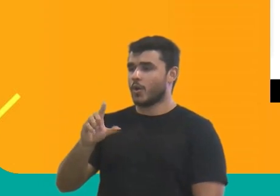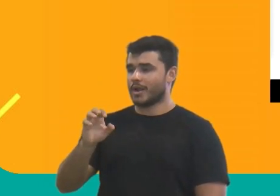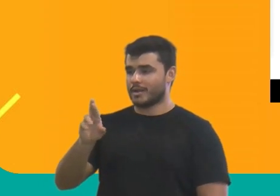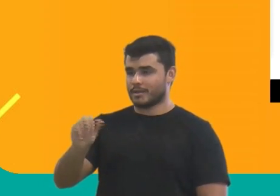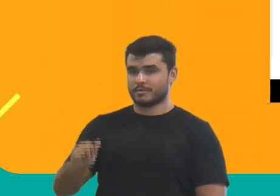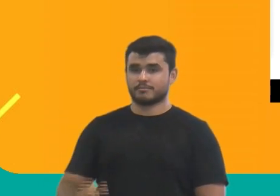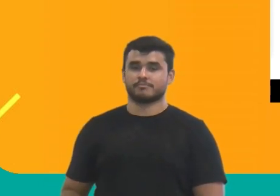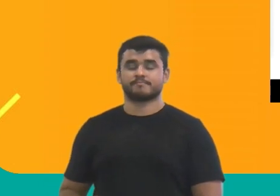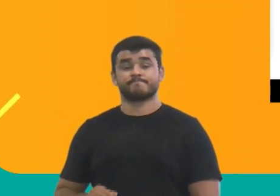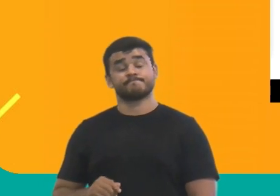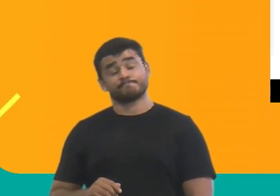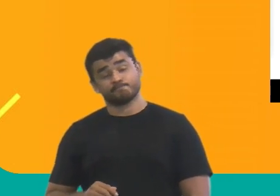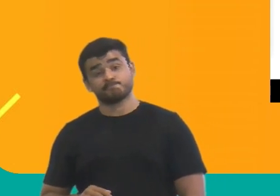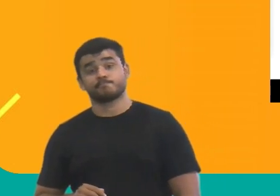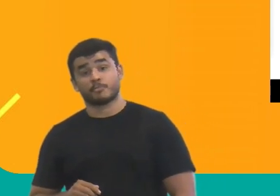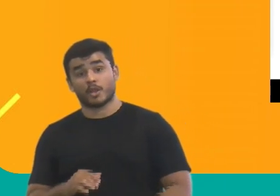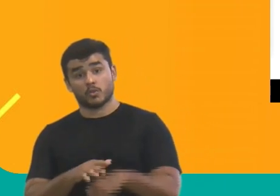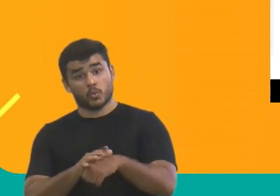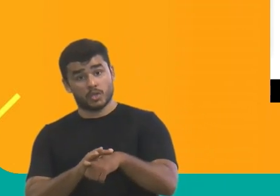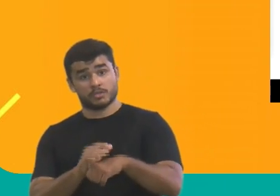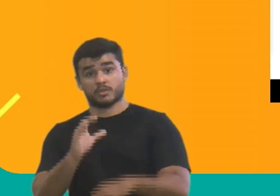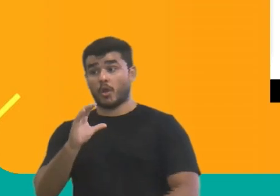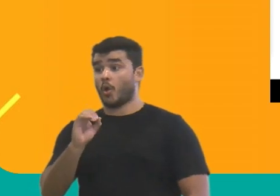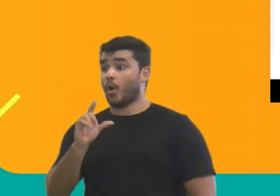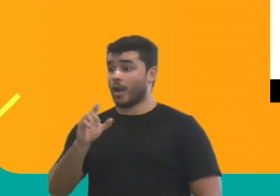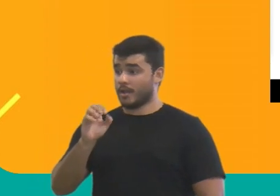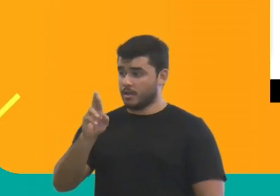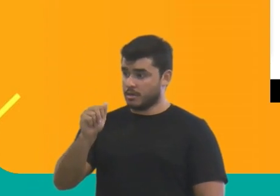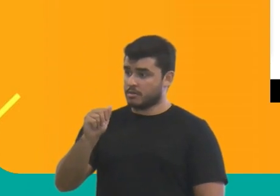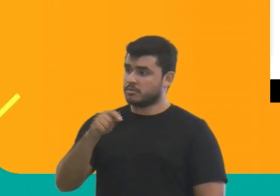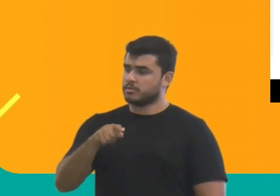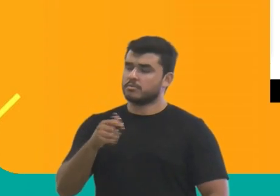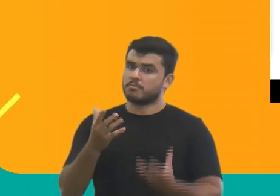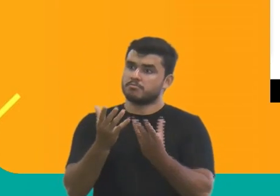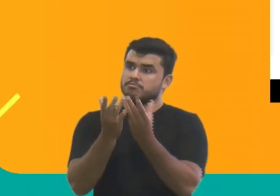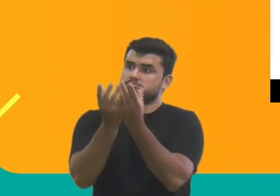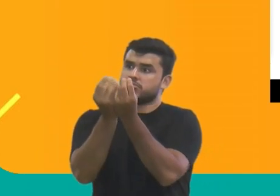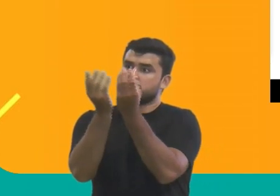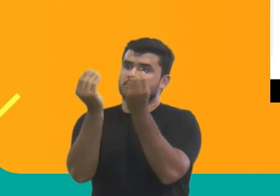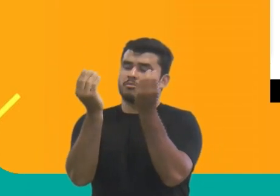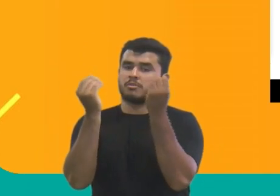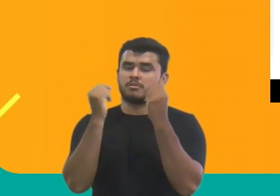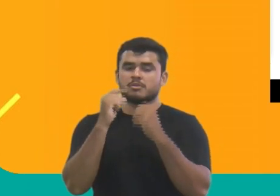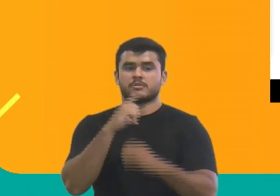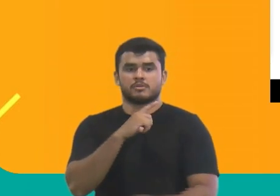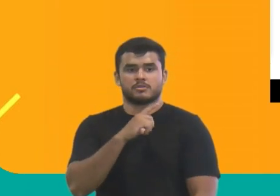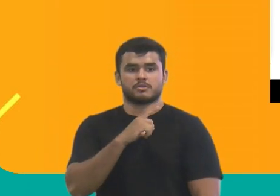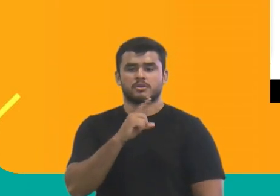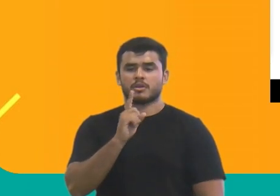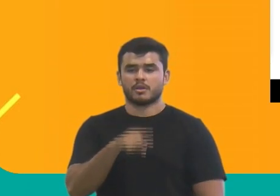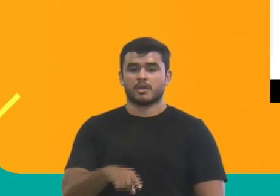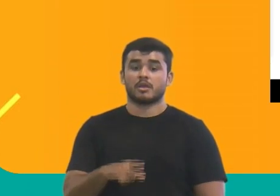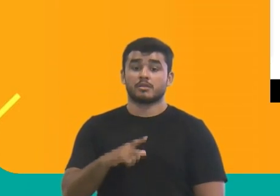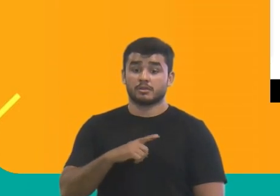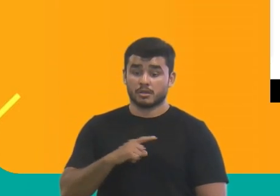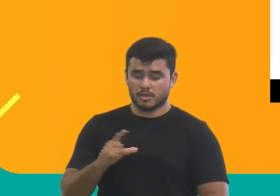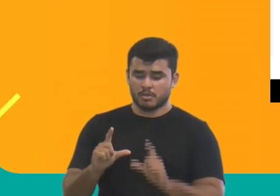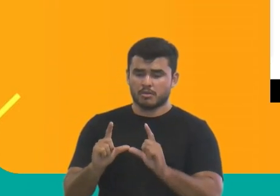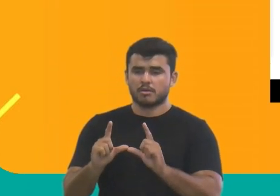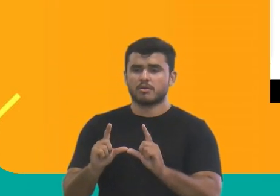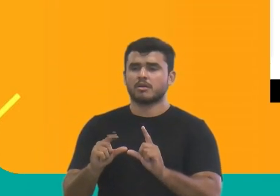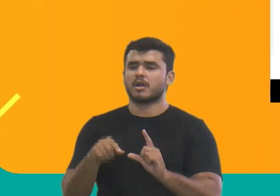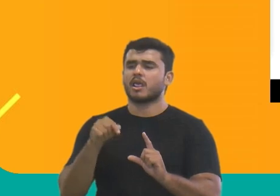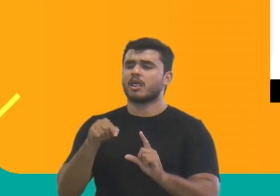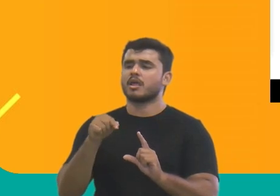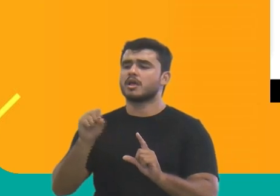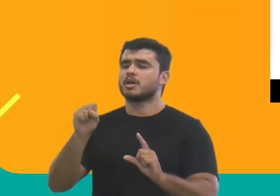quando se tinha uma presença muito grande dos agentes de saúde distribuindo os pacotinhos de soro e as colherzinhas